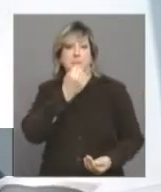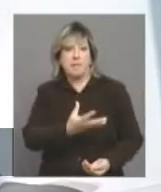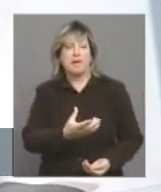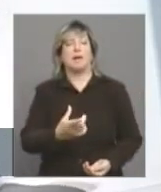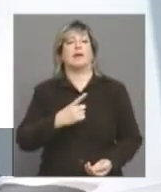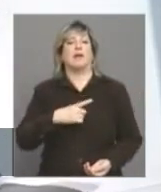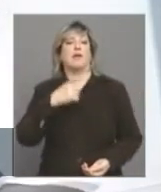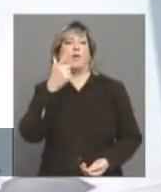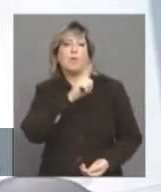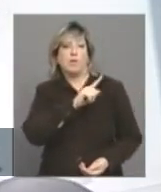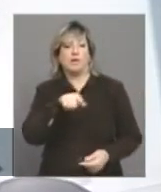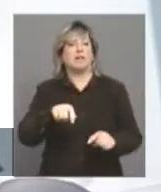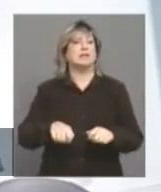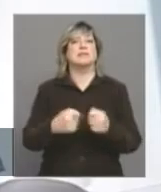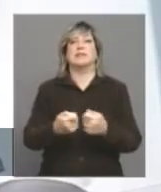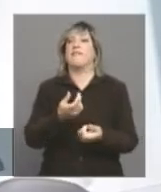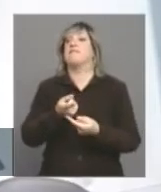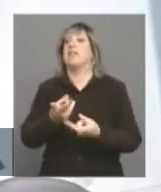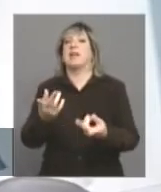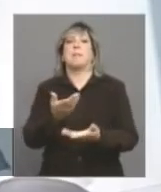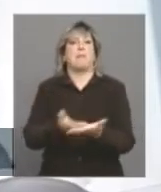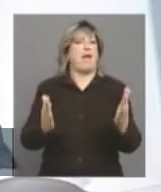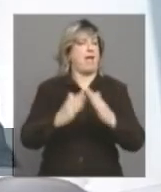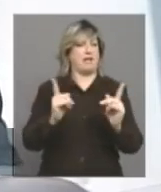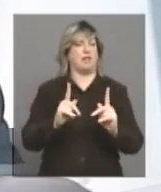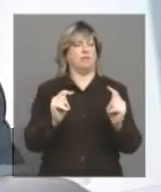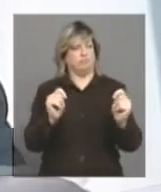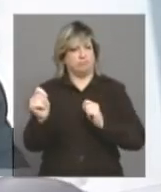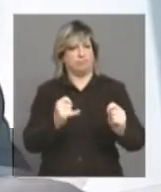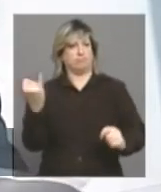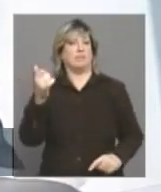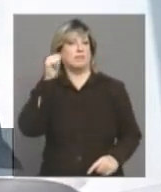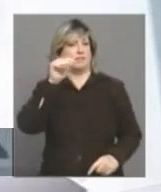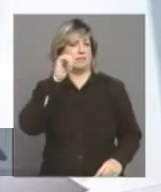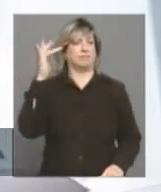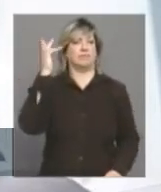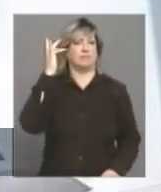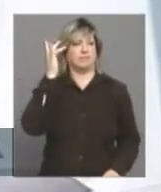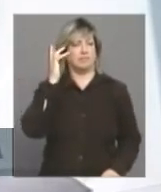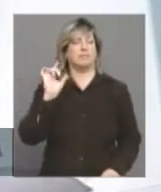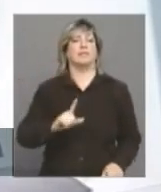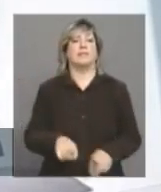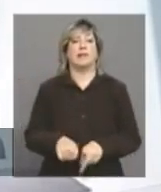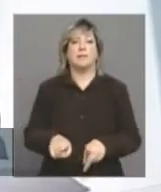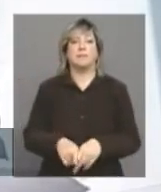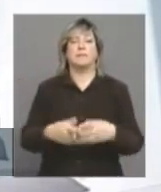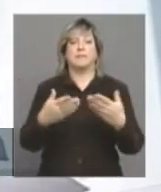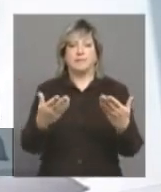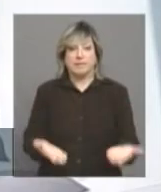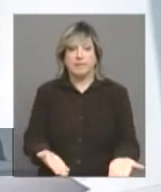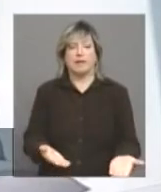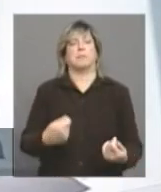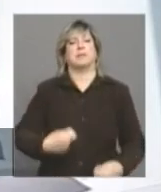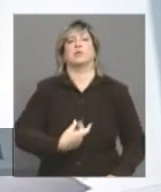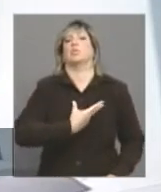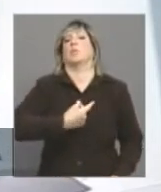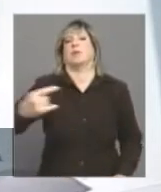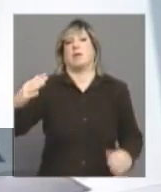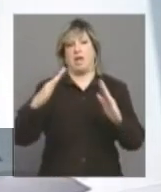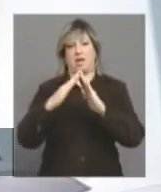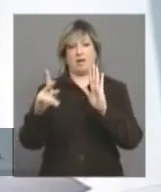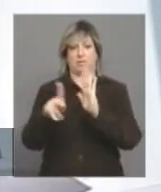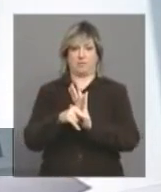inapropriada. Um patrimônio como a casa deve ser preservado como um bem maior para toda a vida. E essa nova